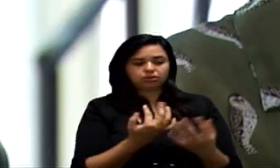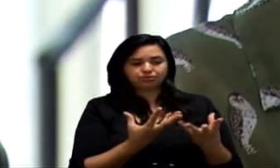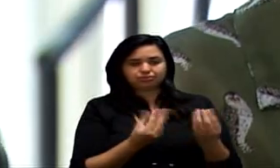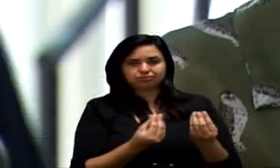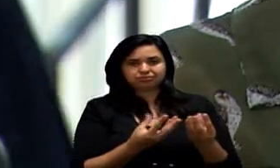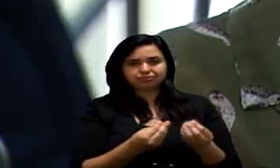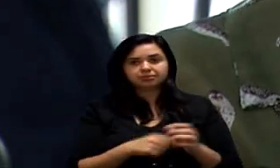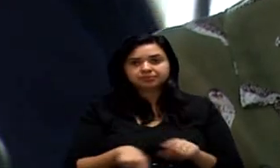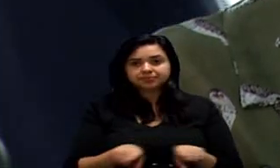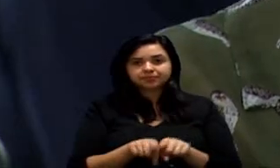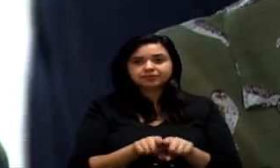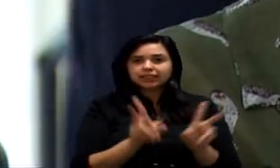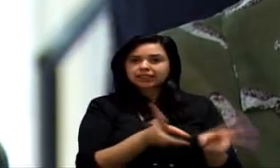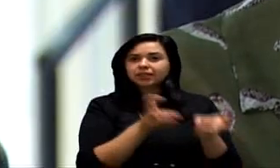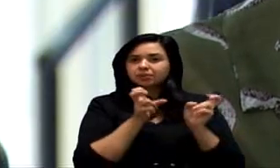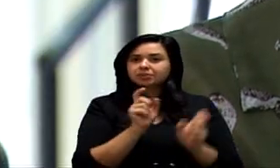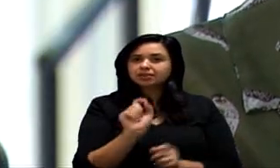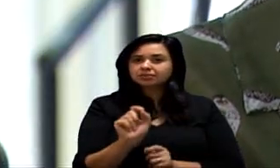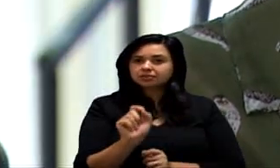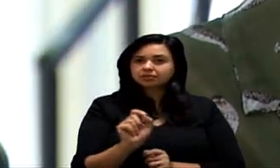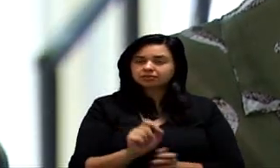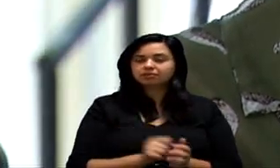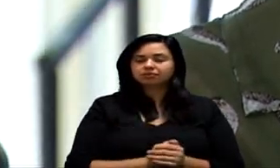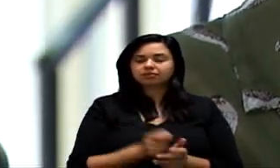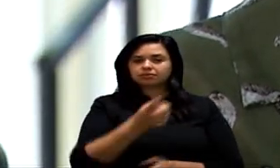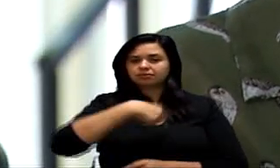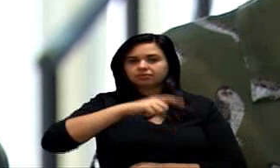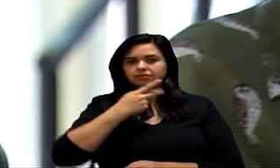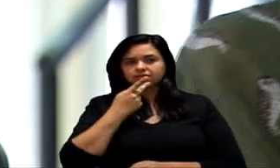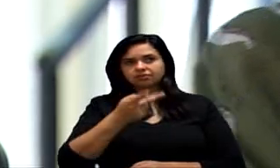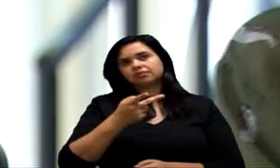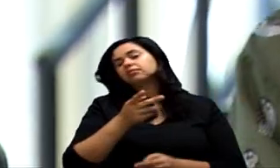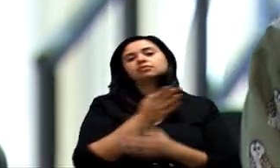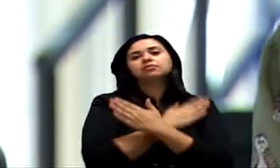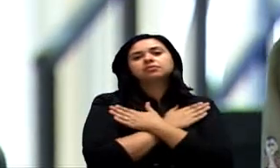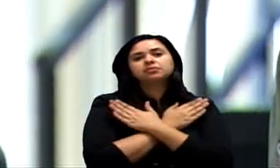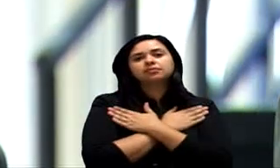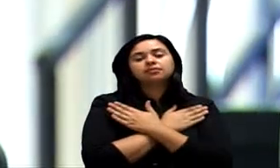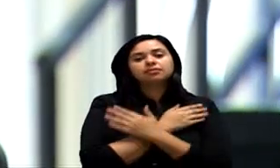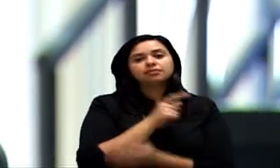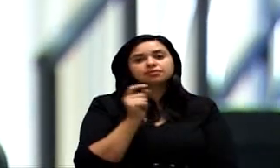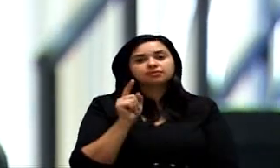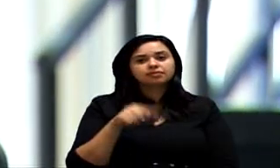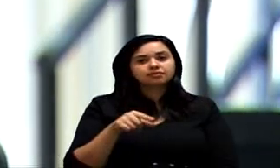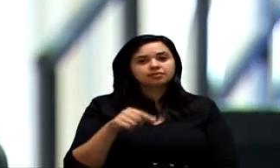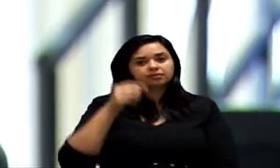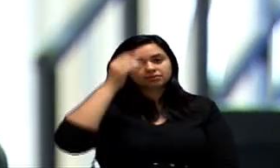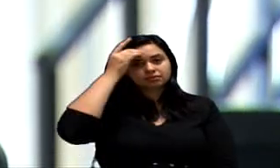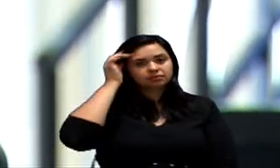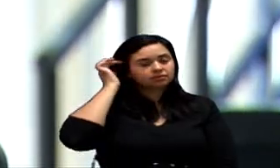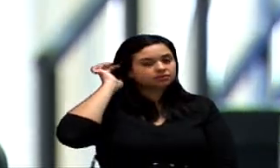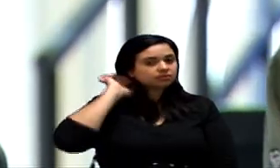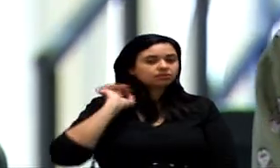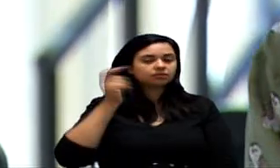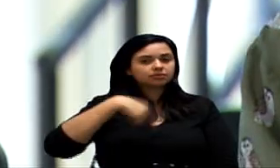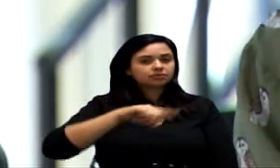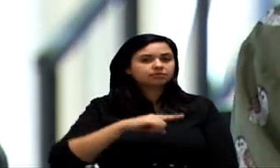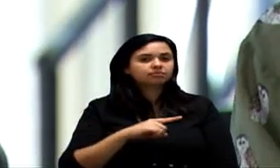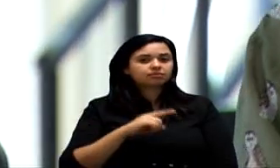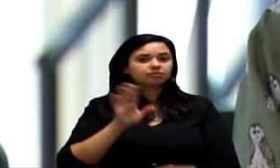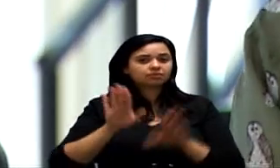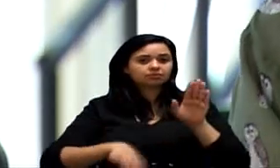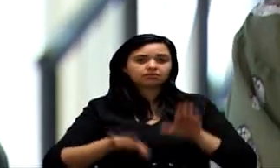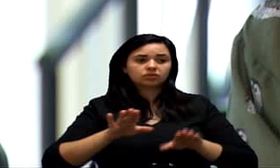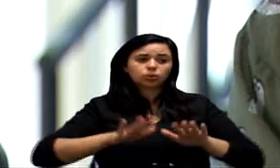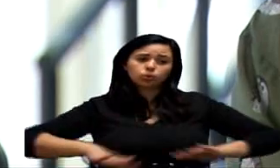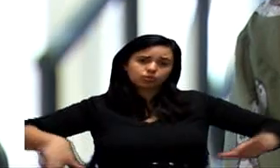percebo, vereador, quando a gente trabalha, traz a questão do cemitério, que é algo, né, que todos nós, em algum momento,